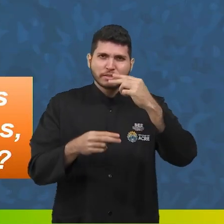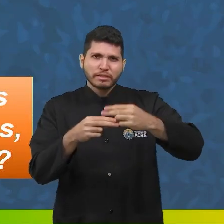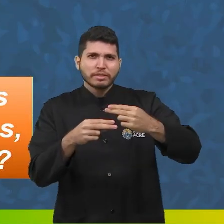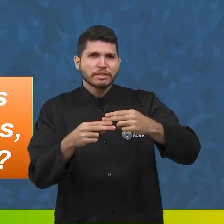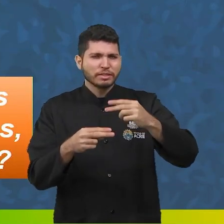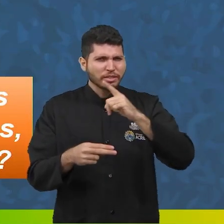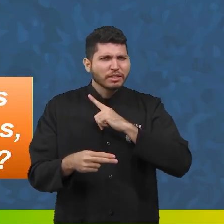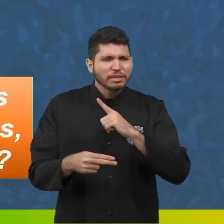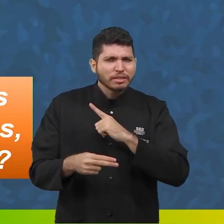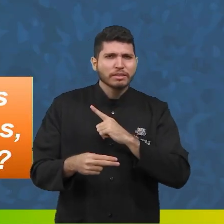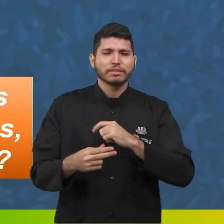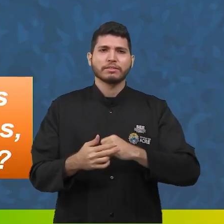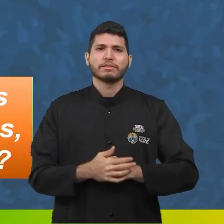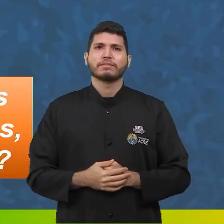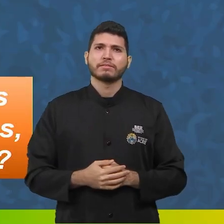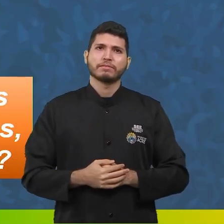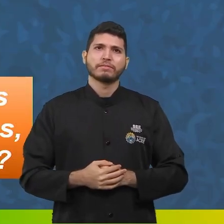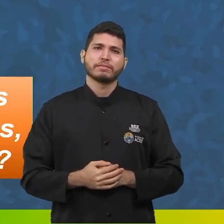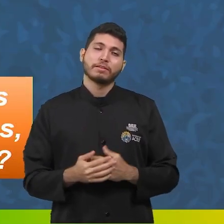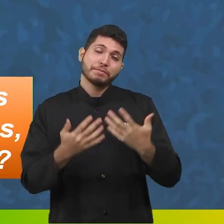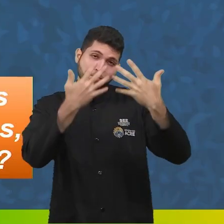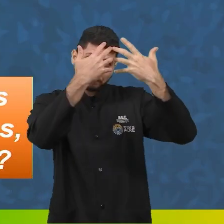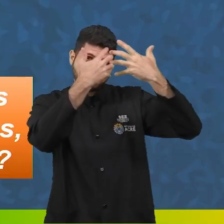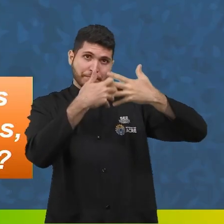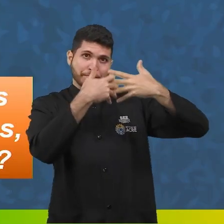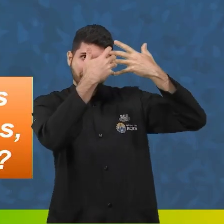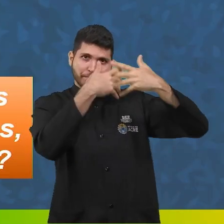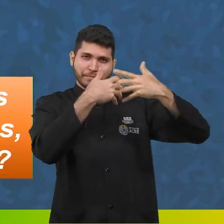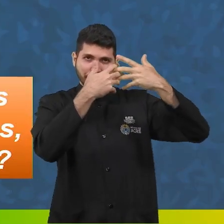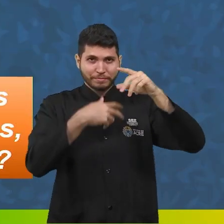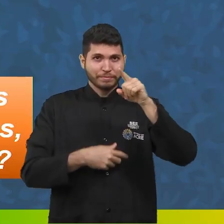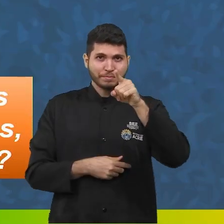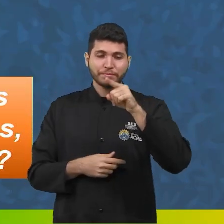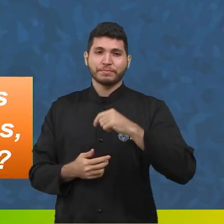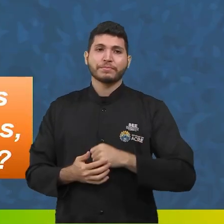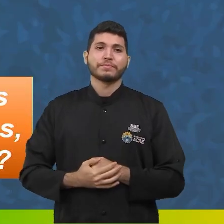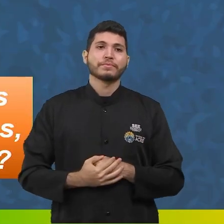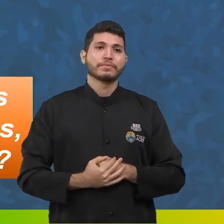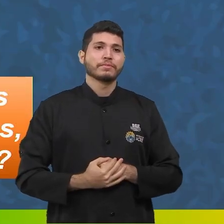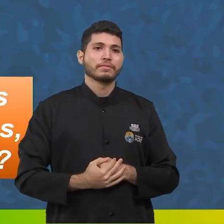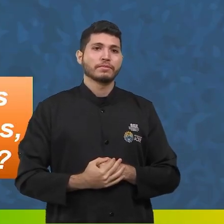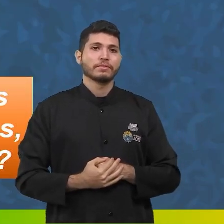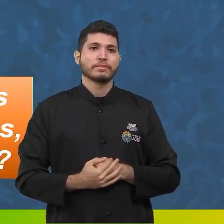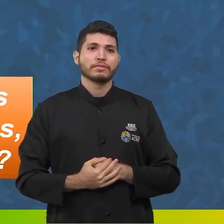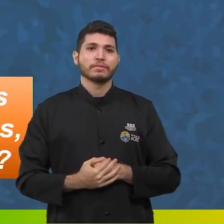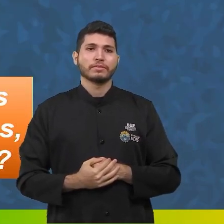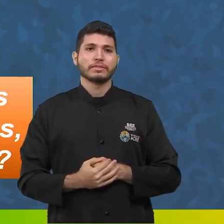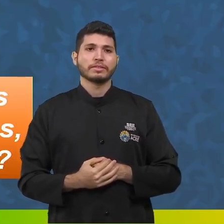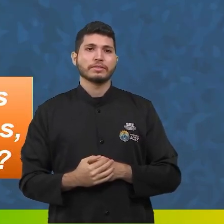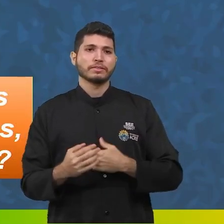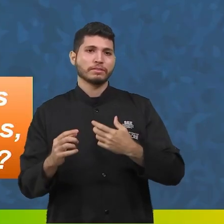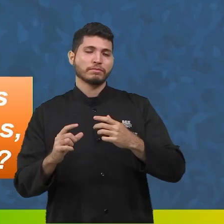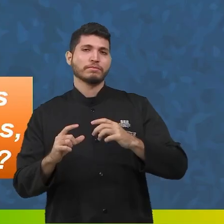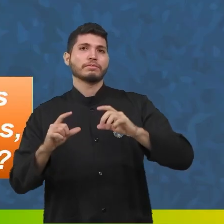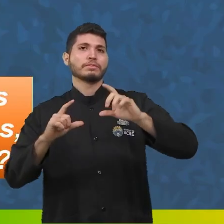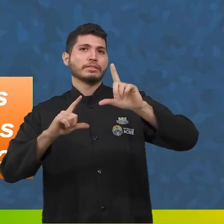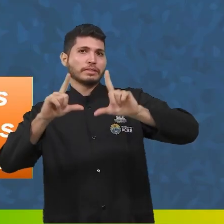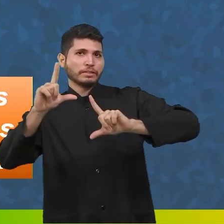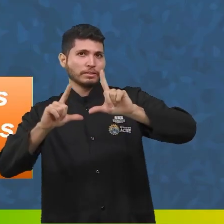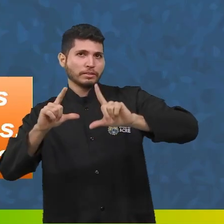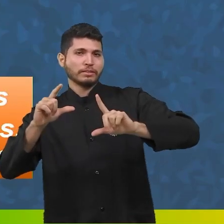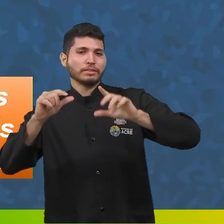pensar essa questão. Como que a teledramaturgia ela pode se adaptar